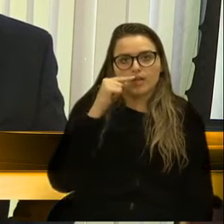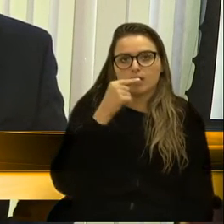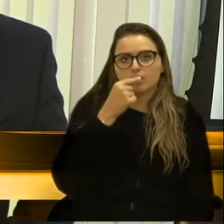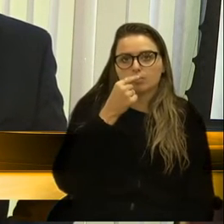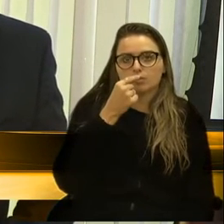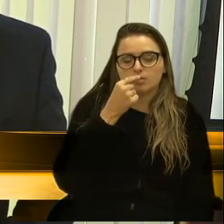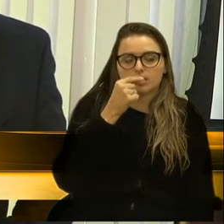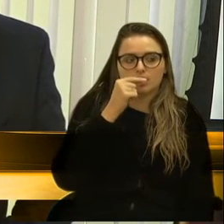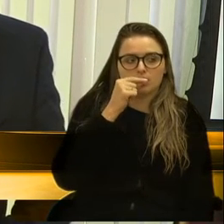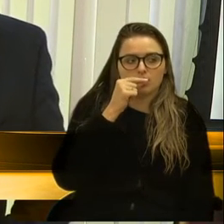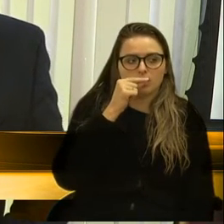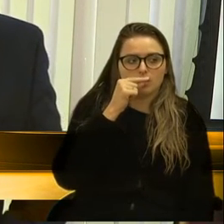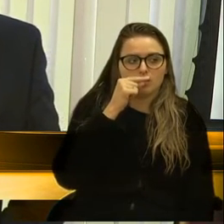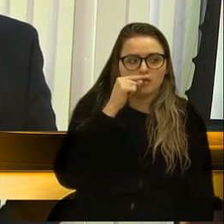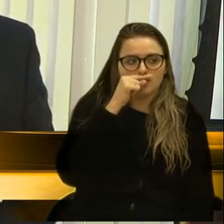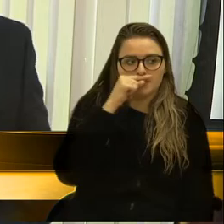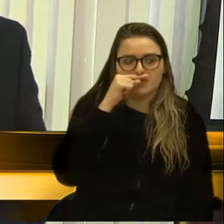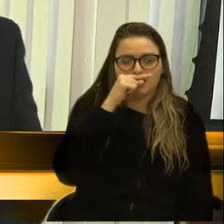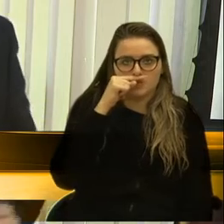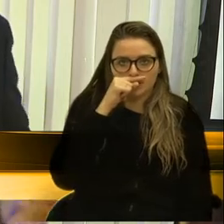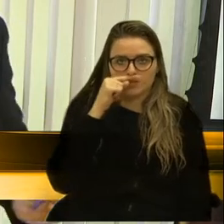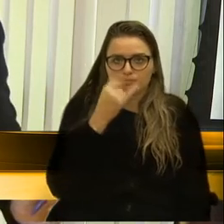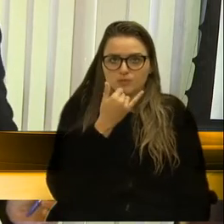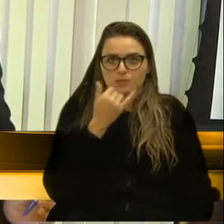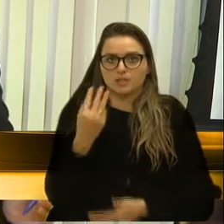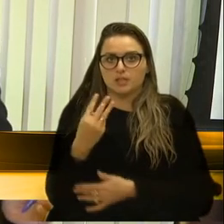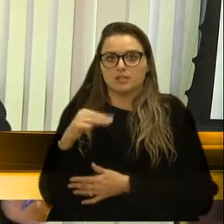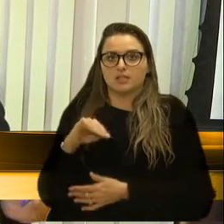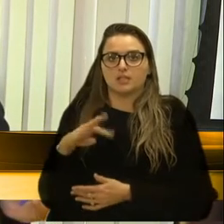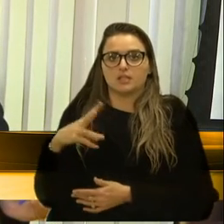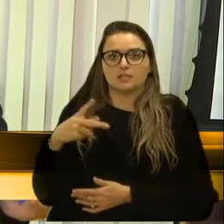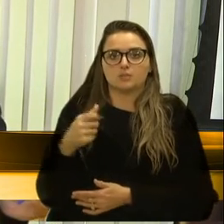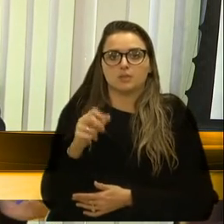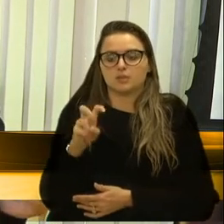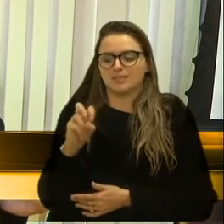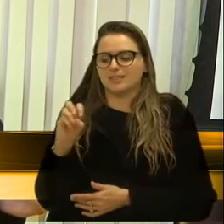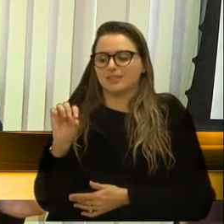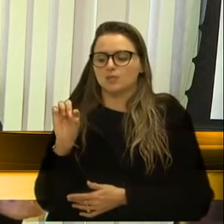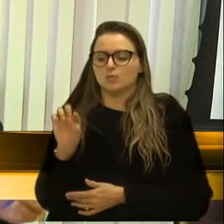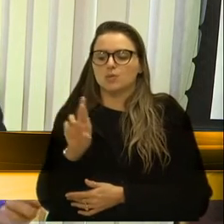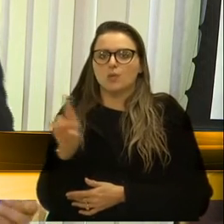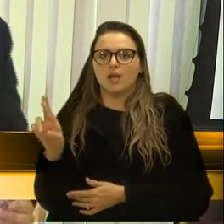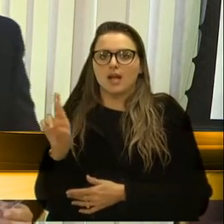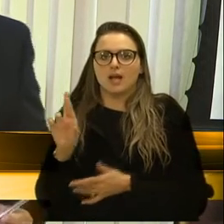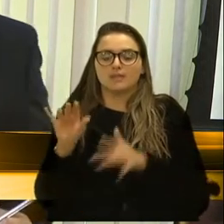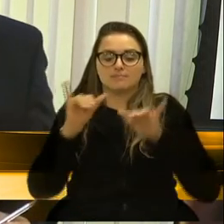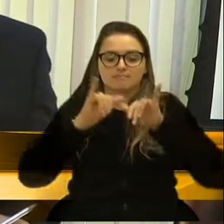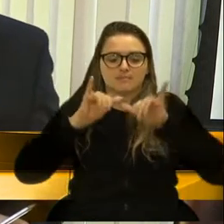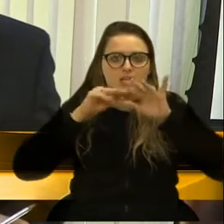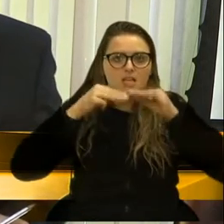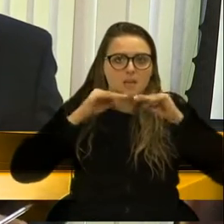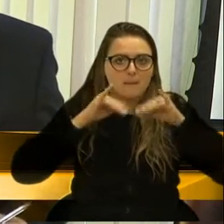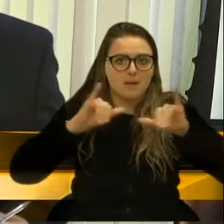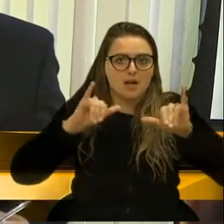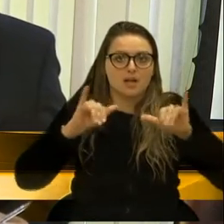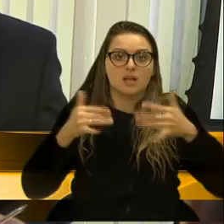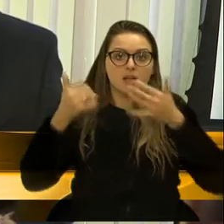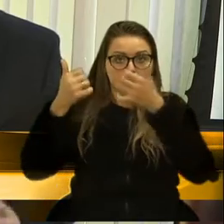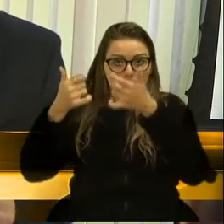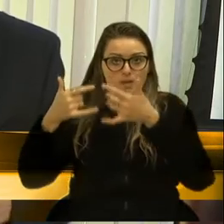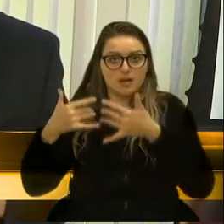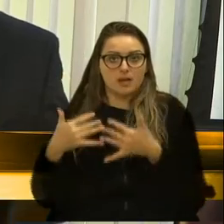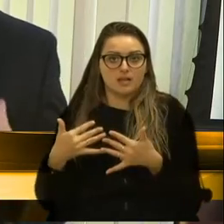em 2016, ele investiu 3,5 milhões em publicidade, em campanha publicitária, para explicar